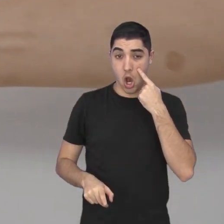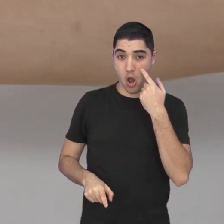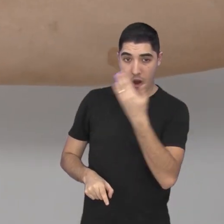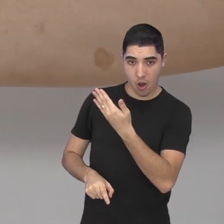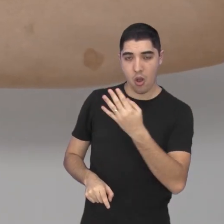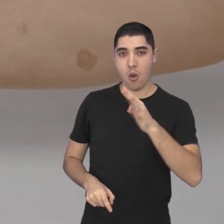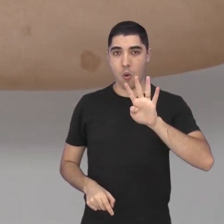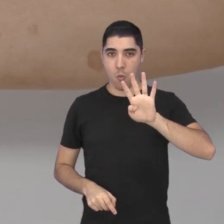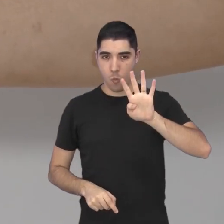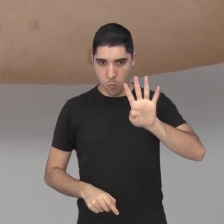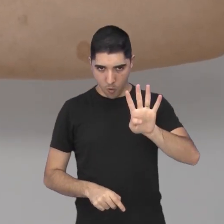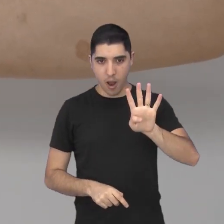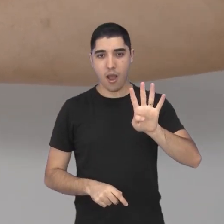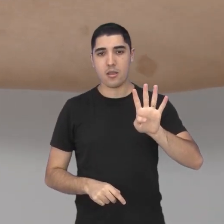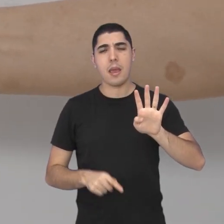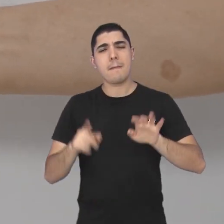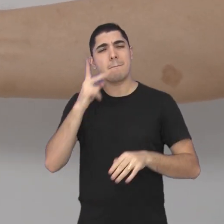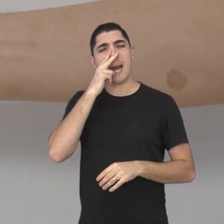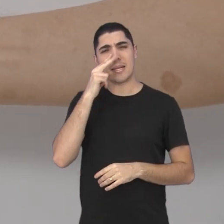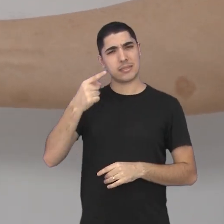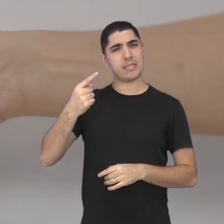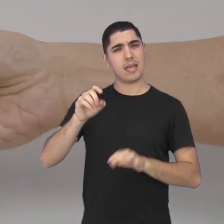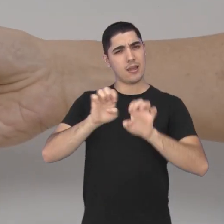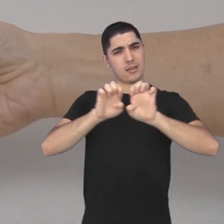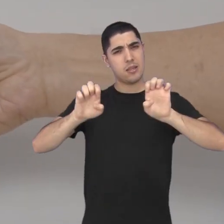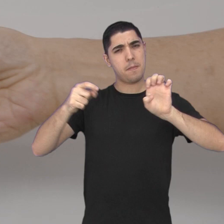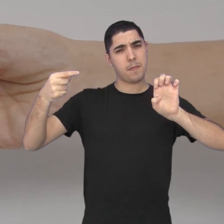Porque parece que tem uma equação do primeiro